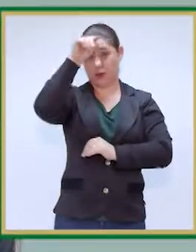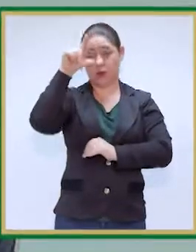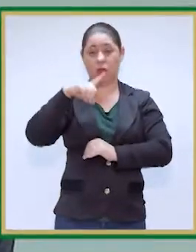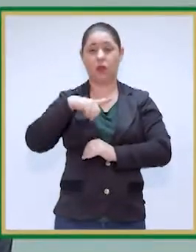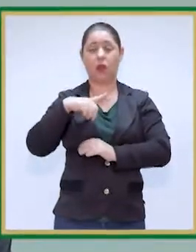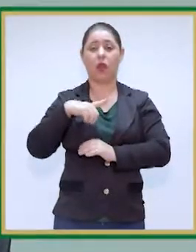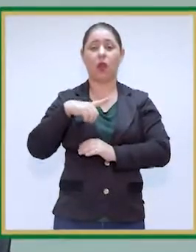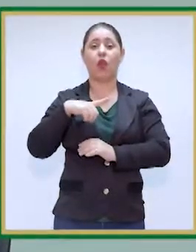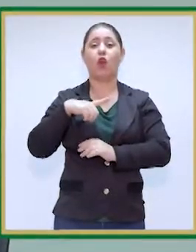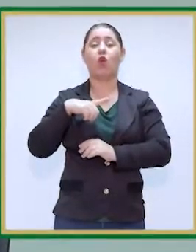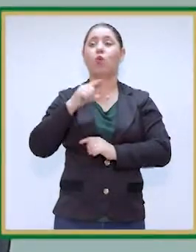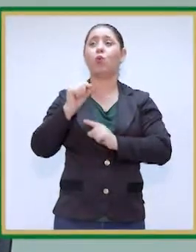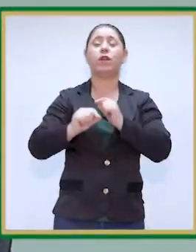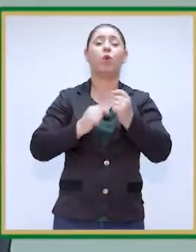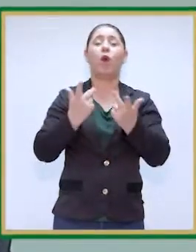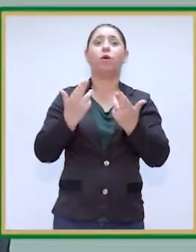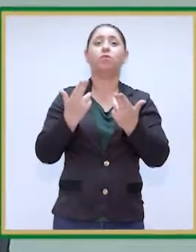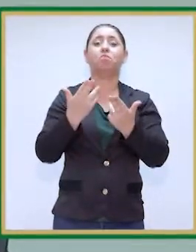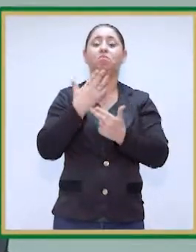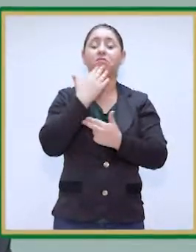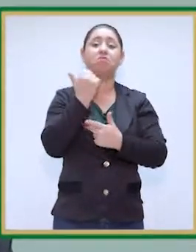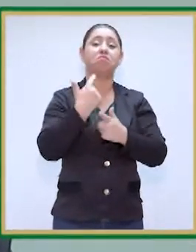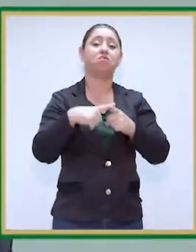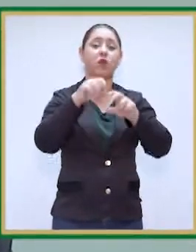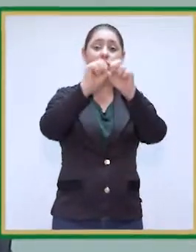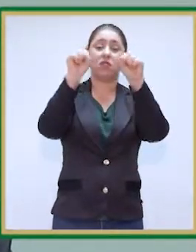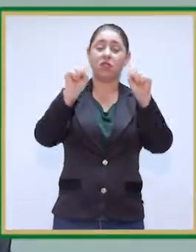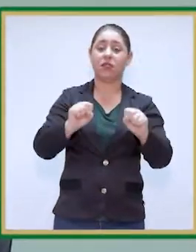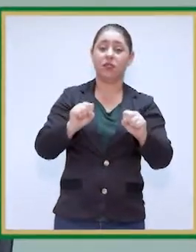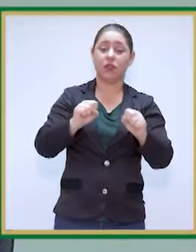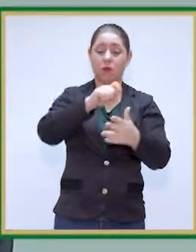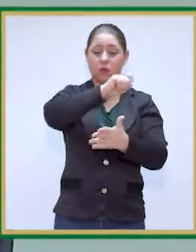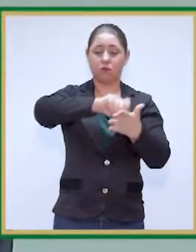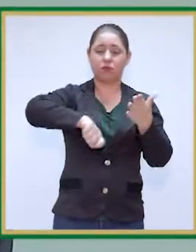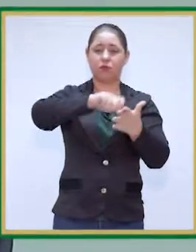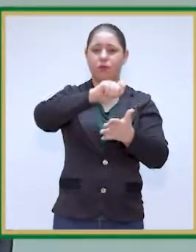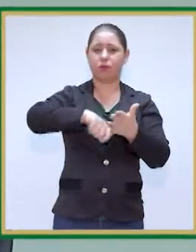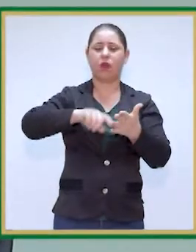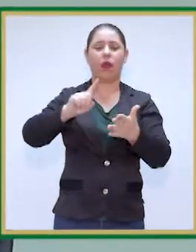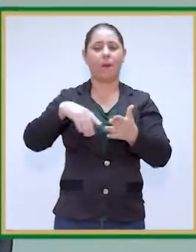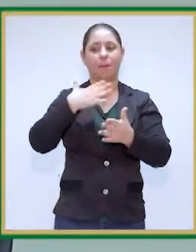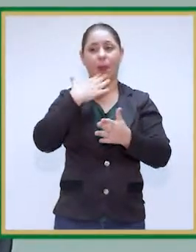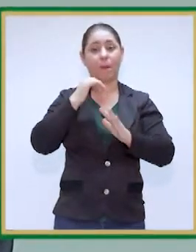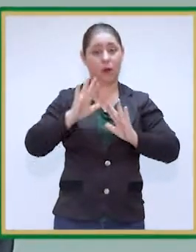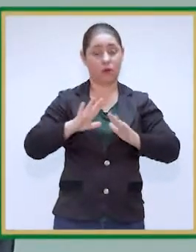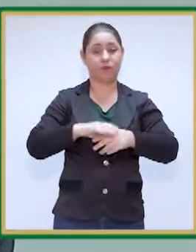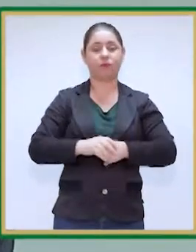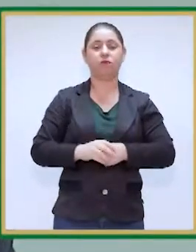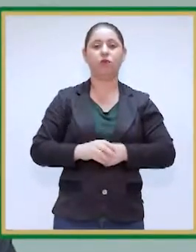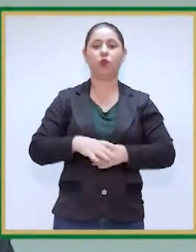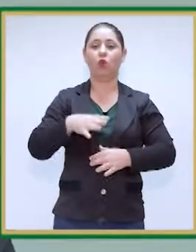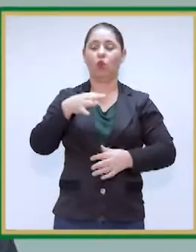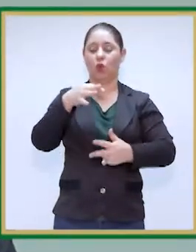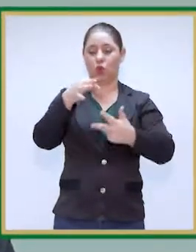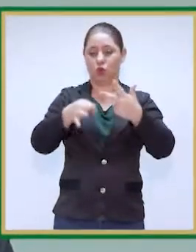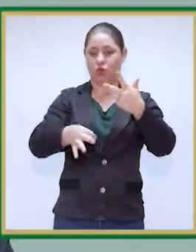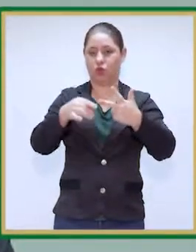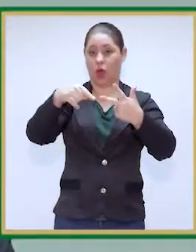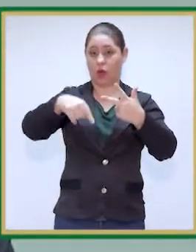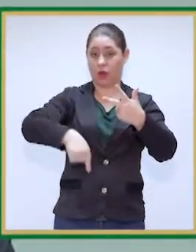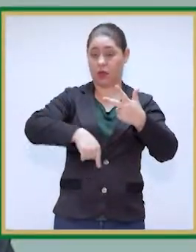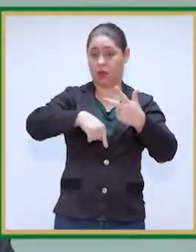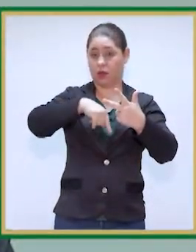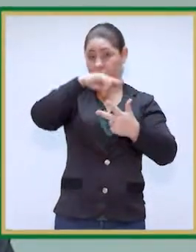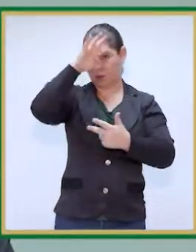grande vantagem, que todo o sistema de execução da pena, ou melhor, o Poder Judiciário de Mato Grosso do Sul,